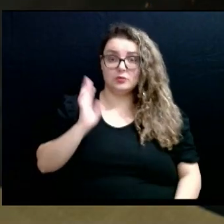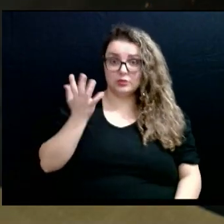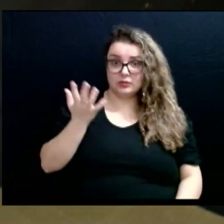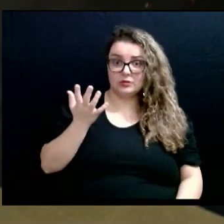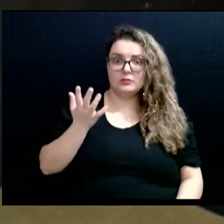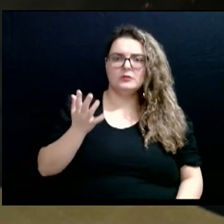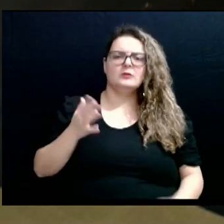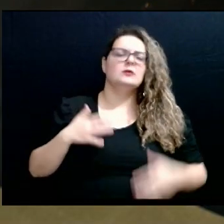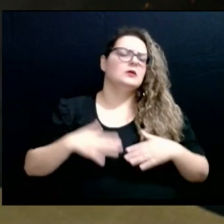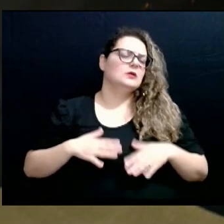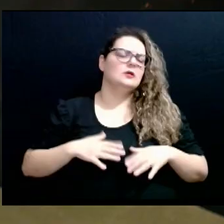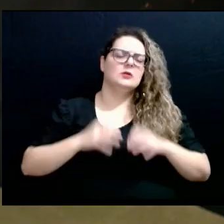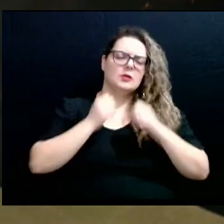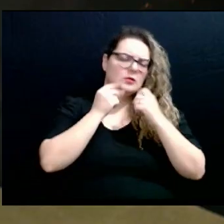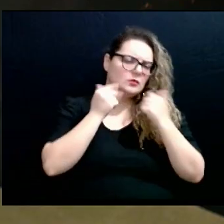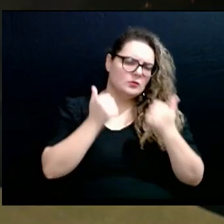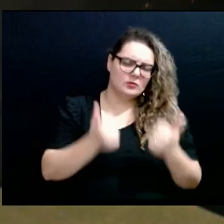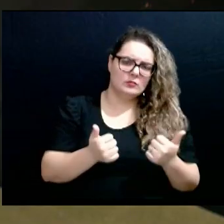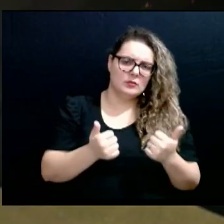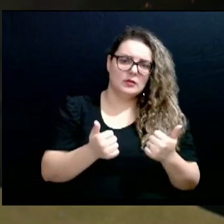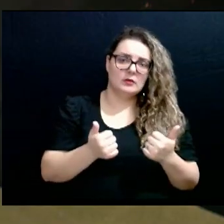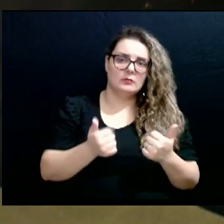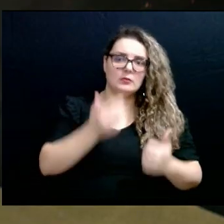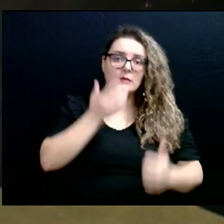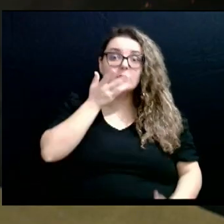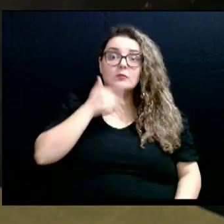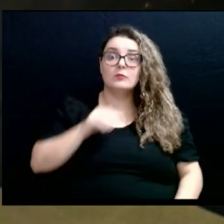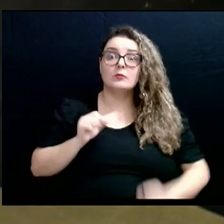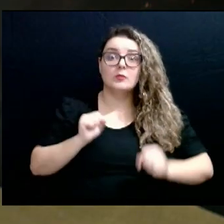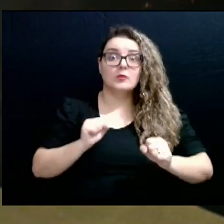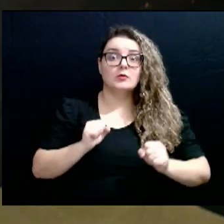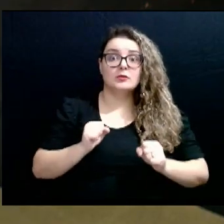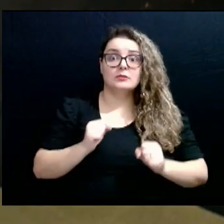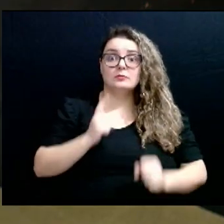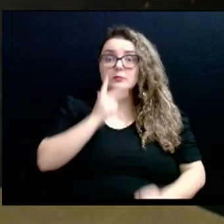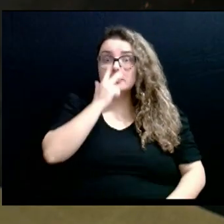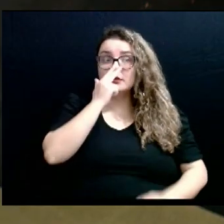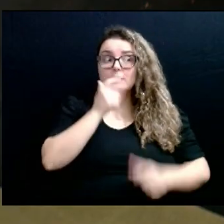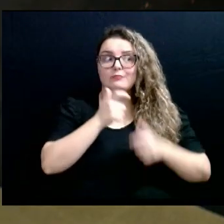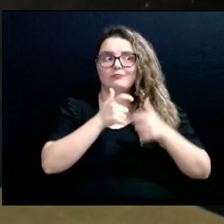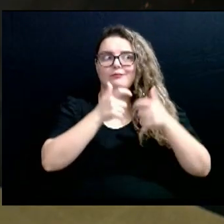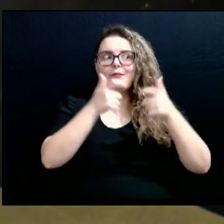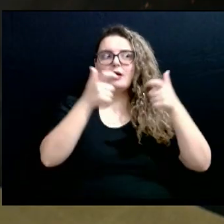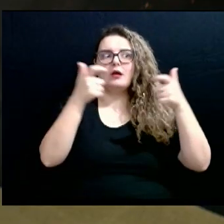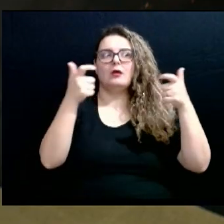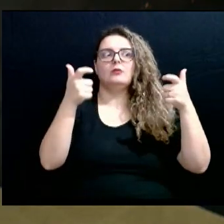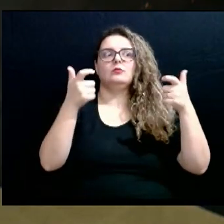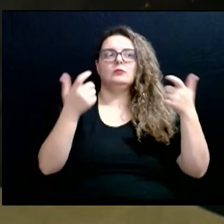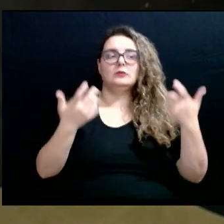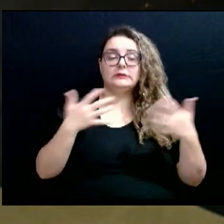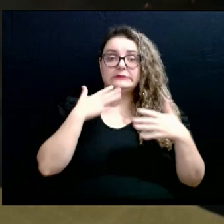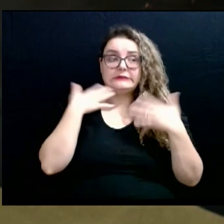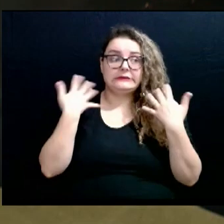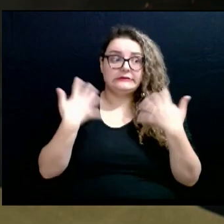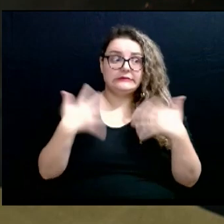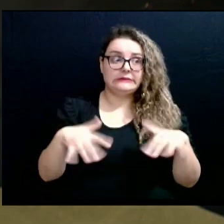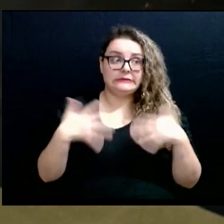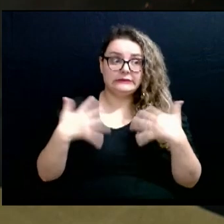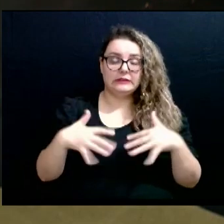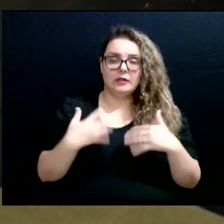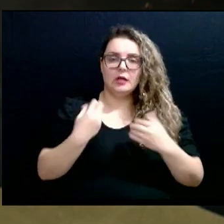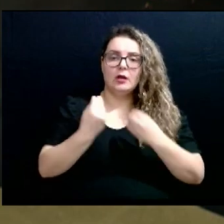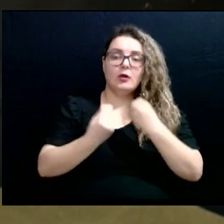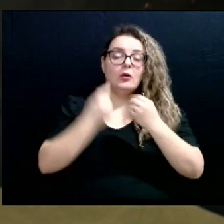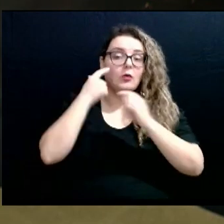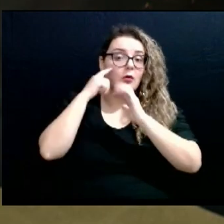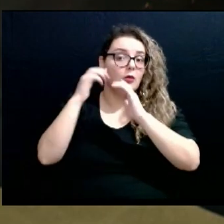tudo bem, né? Mas para a criança aquilo pode parecer algo muito maior e assustador. Como que o cérebro e o